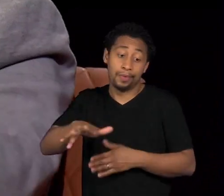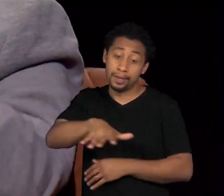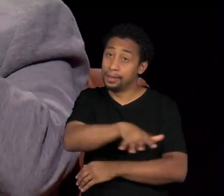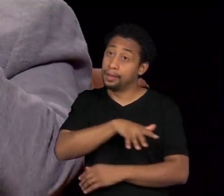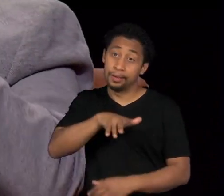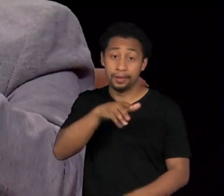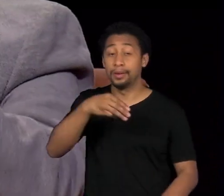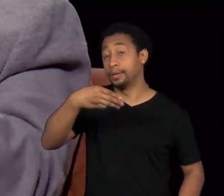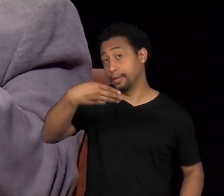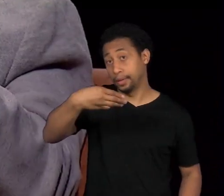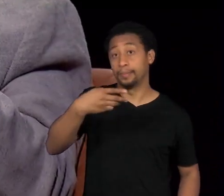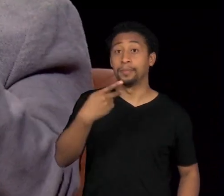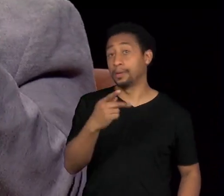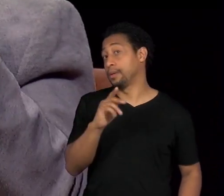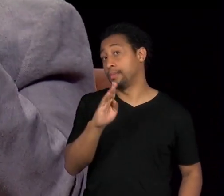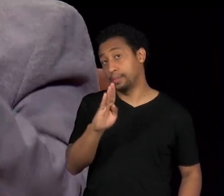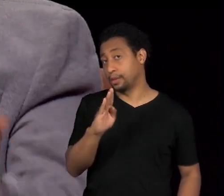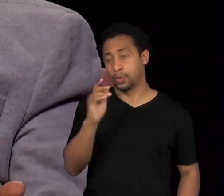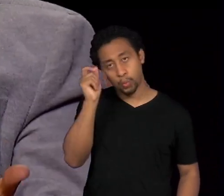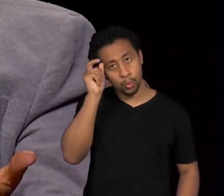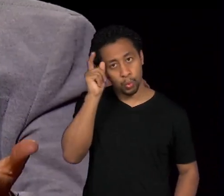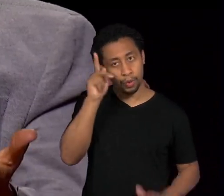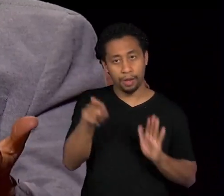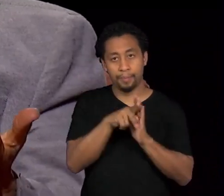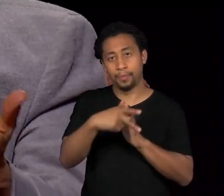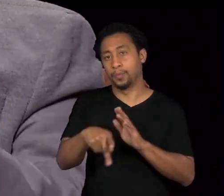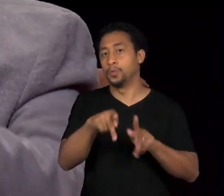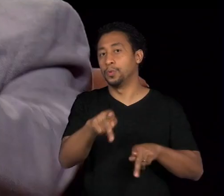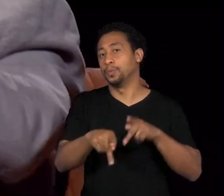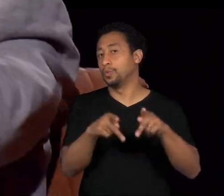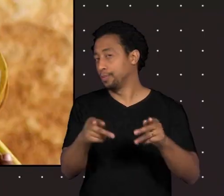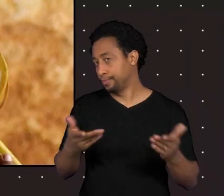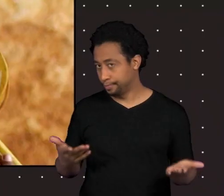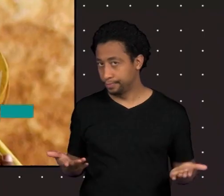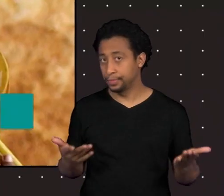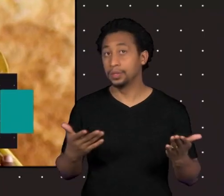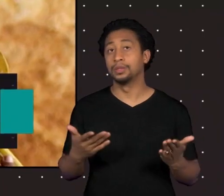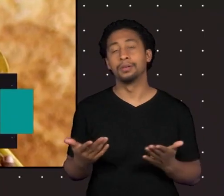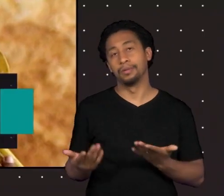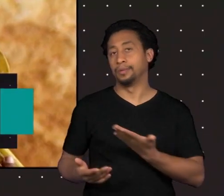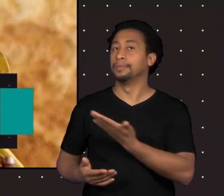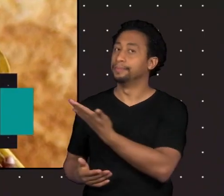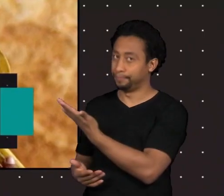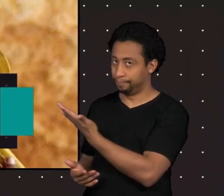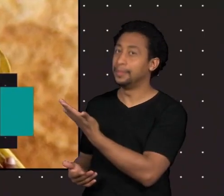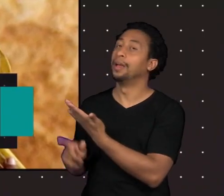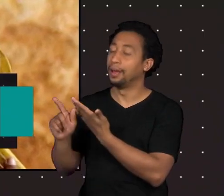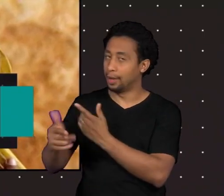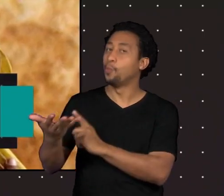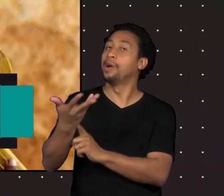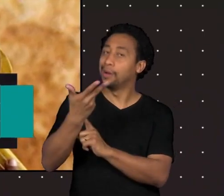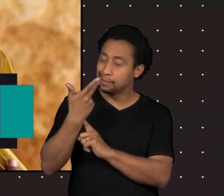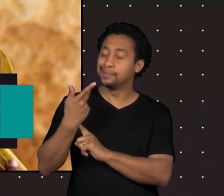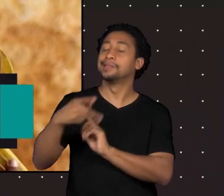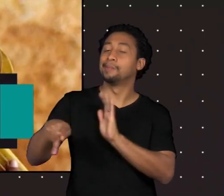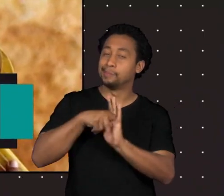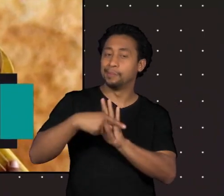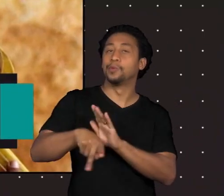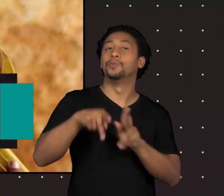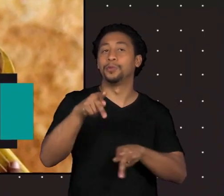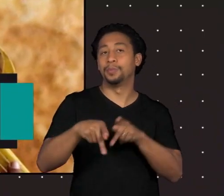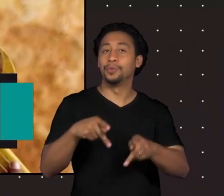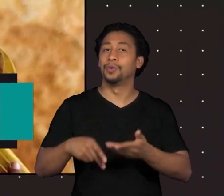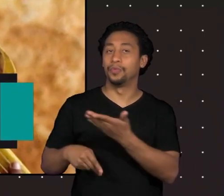né então um artista popular é um Salustiano Manuel Salustiano um